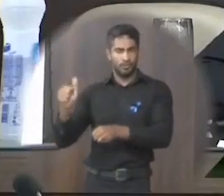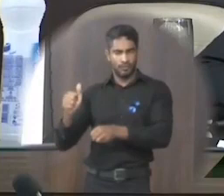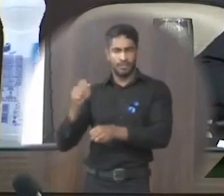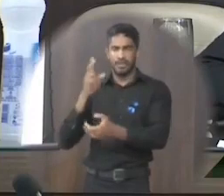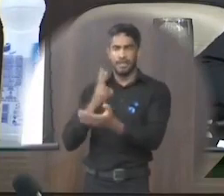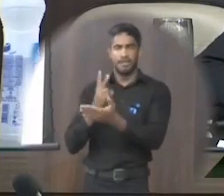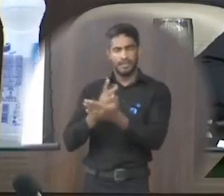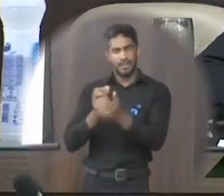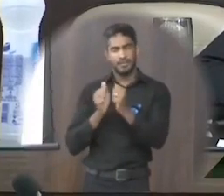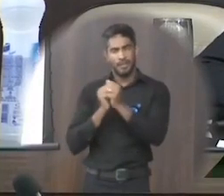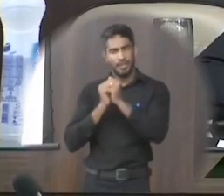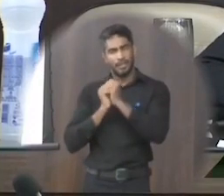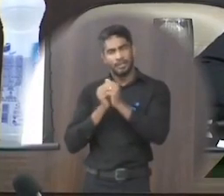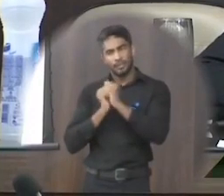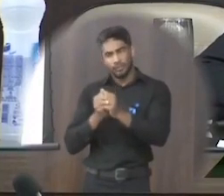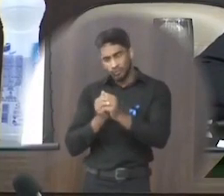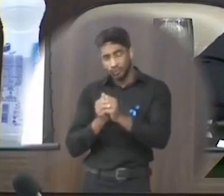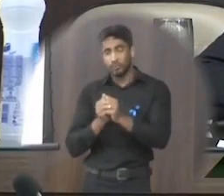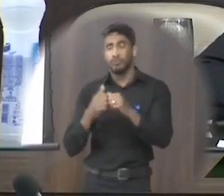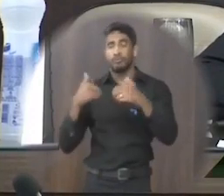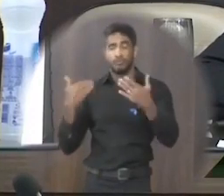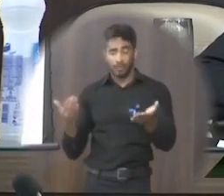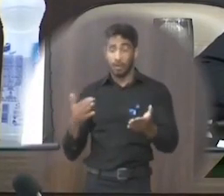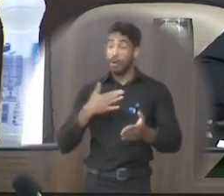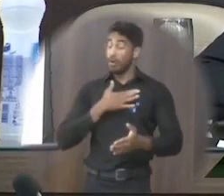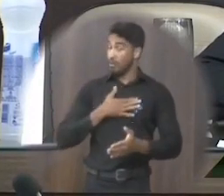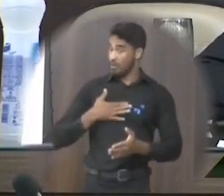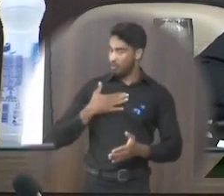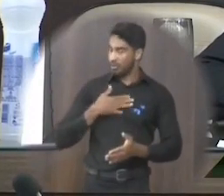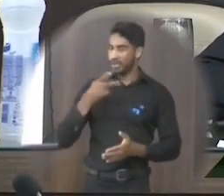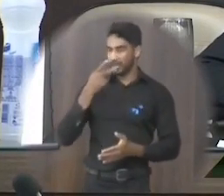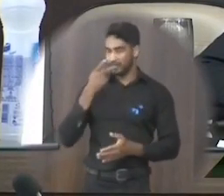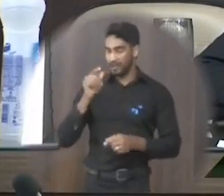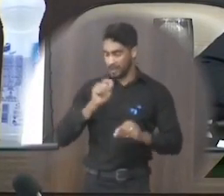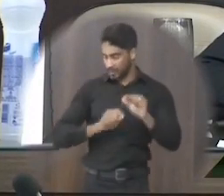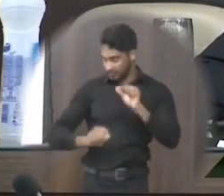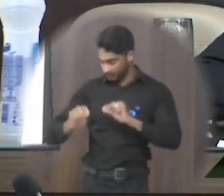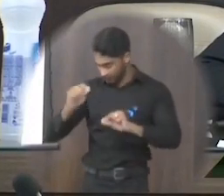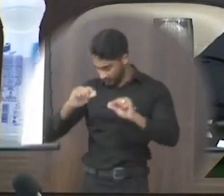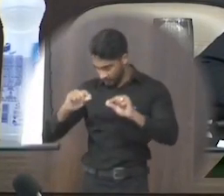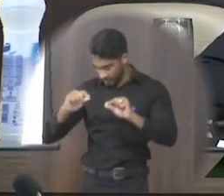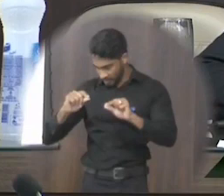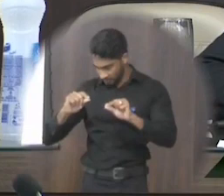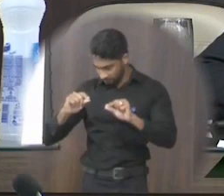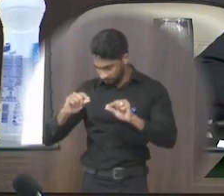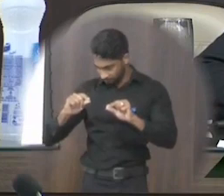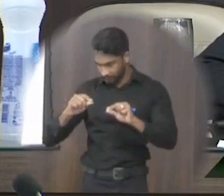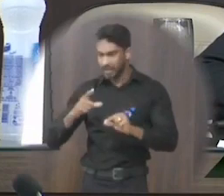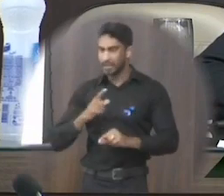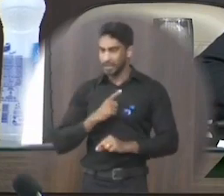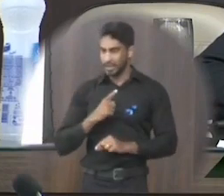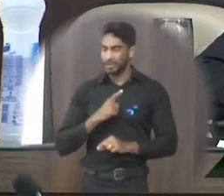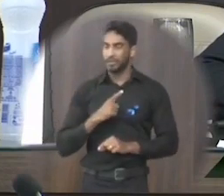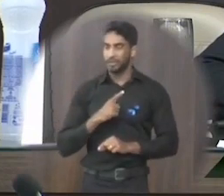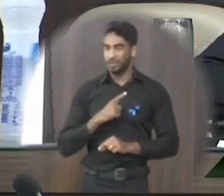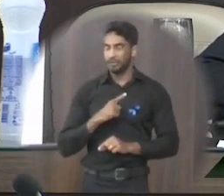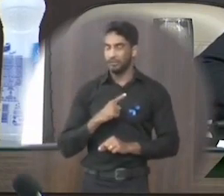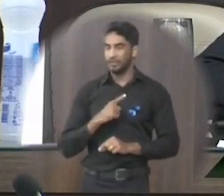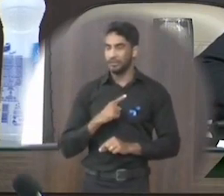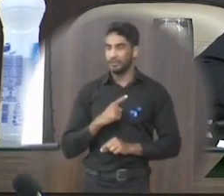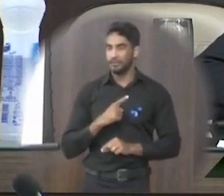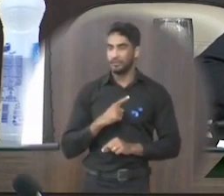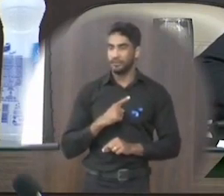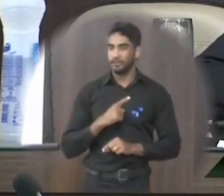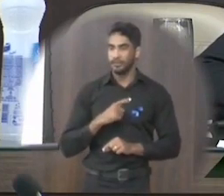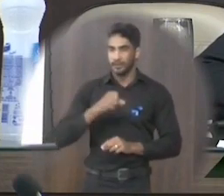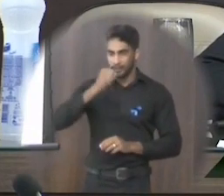aí. E a outra coisa que eu gostaria de dizer, que é o seguinte, eu estive lá no